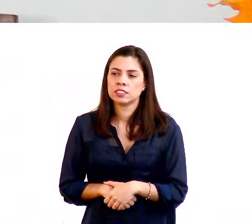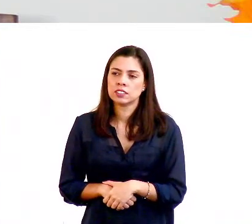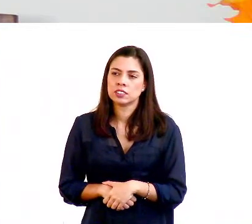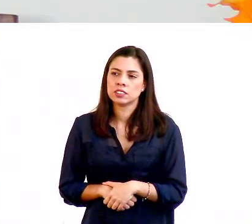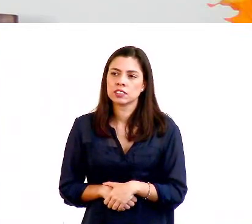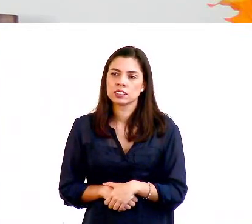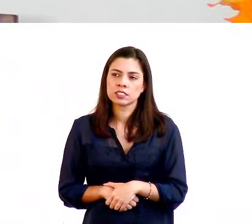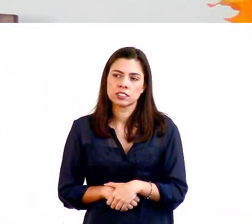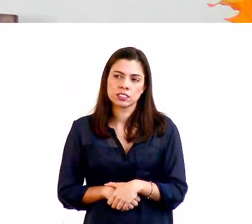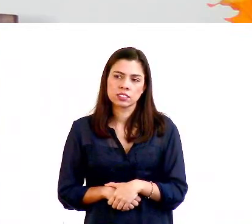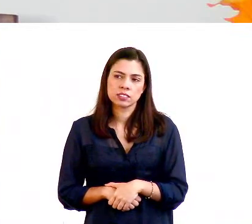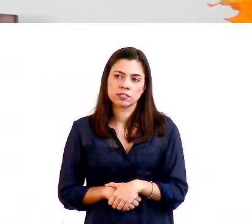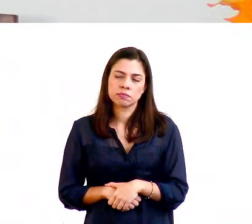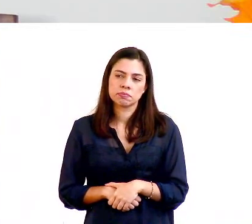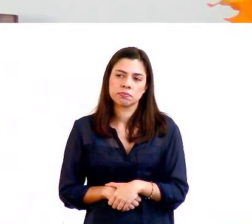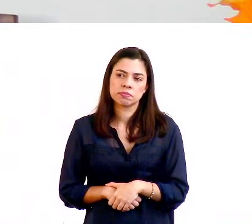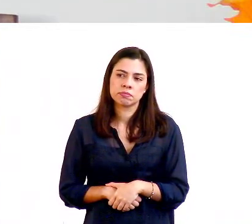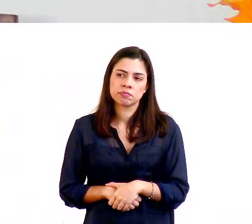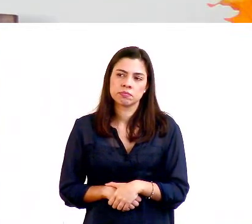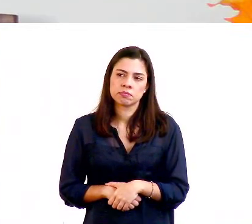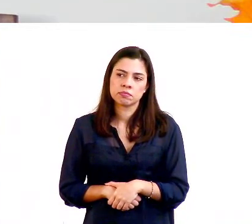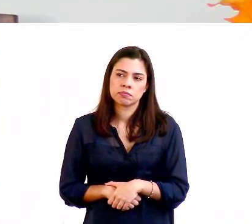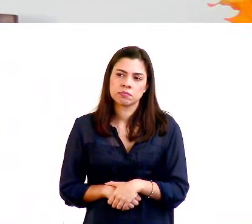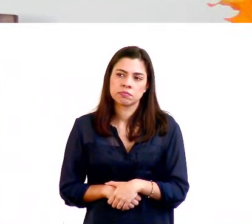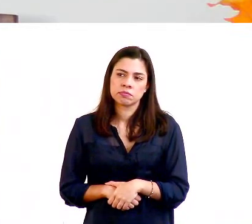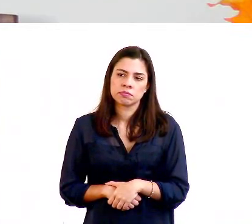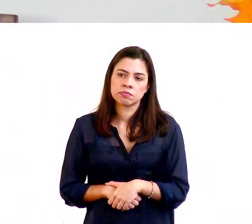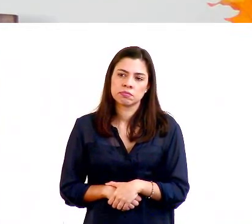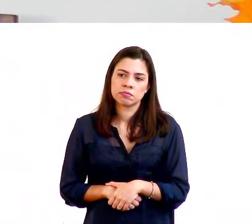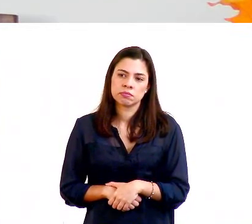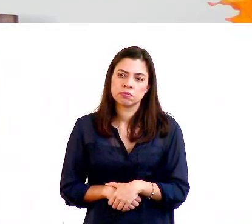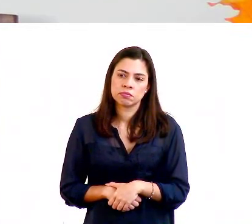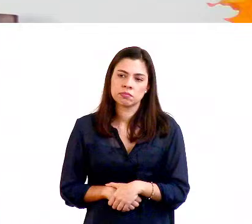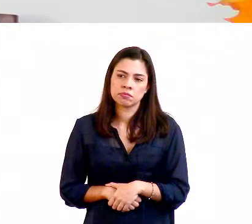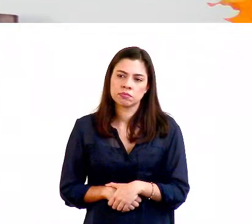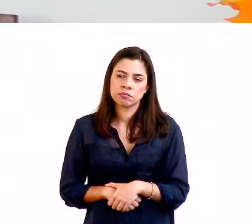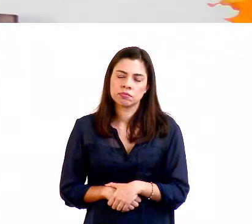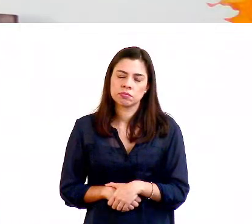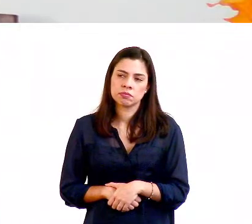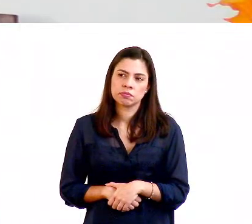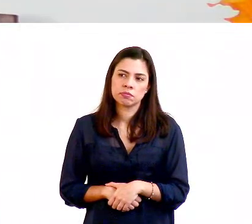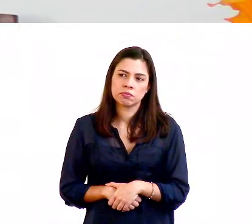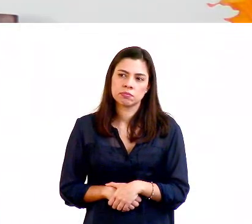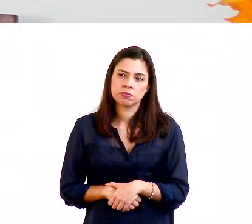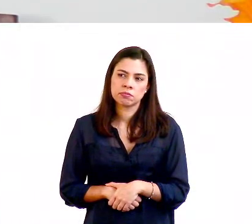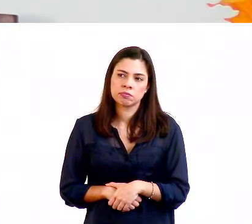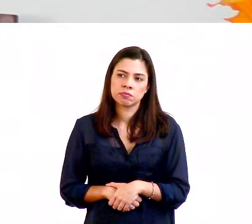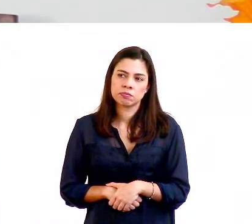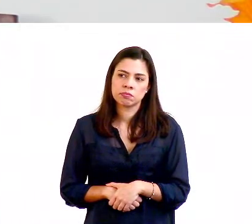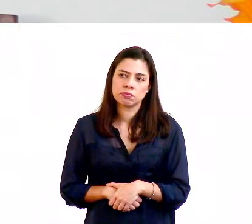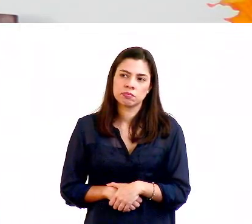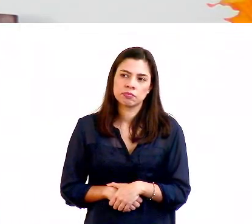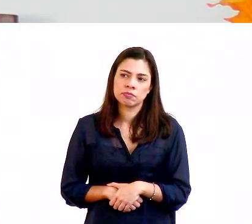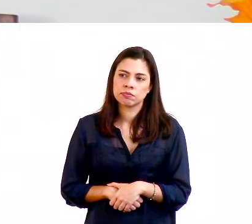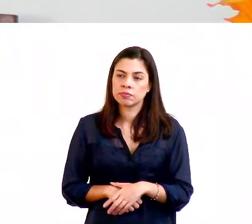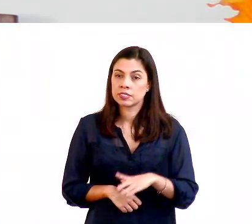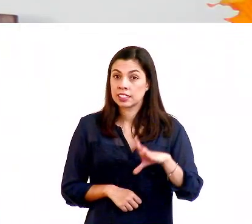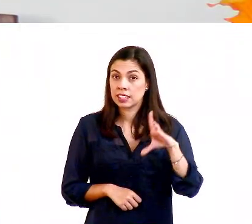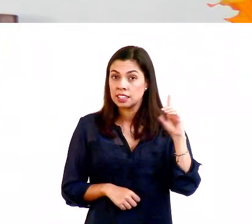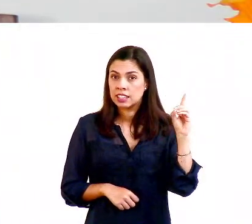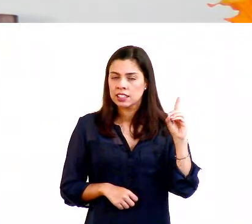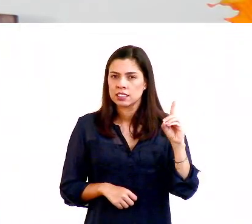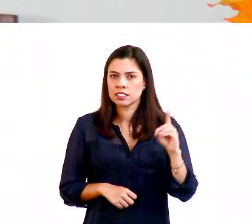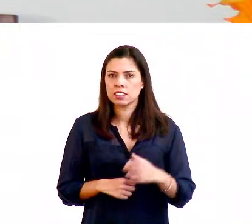herdaram a promessa, né? E aí então ele vai pegar o exemplo maior. No verso 13 ele diz: pois quando Deus fez a